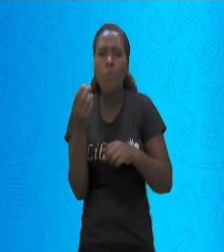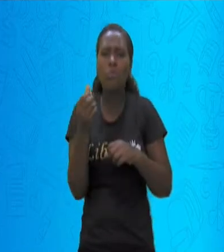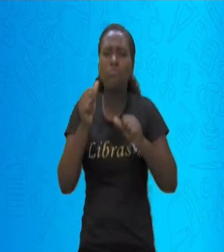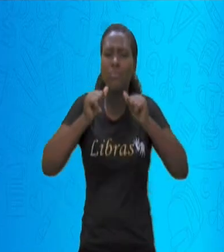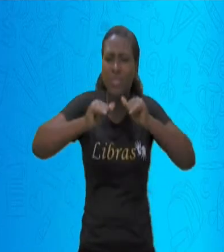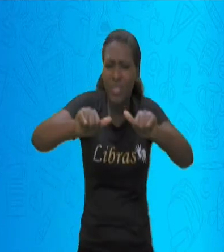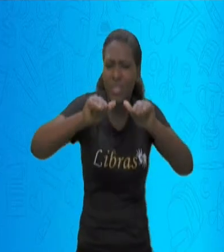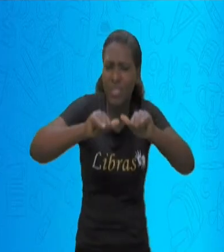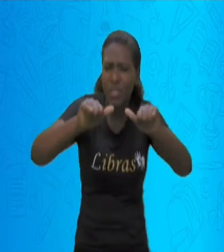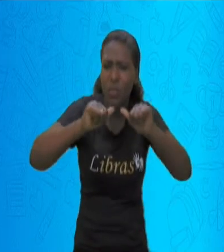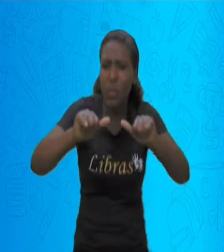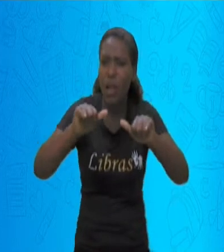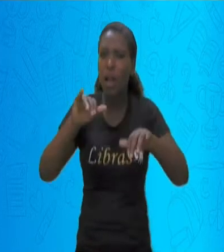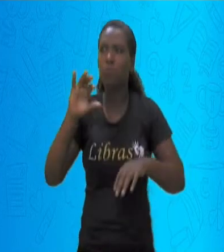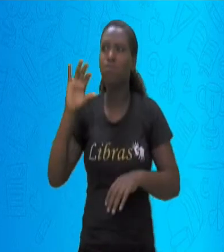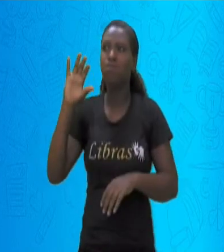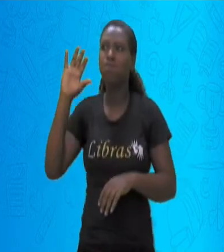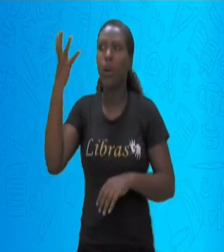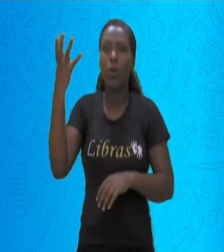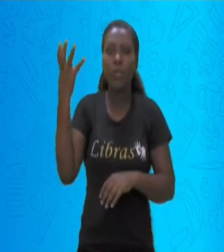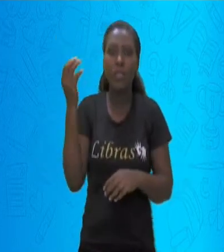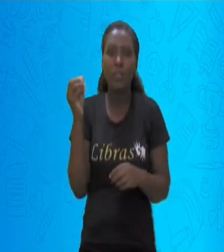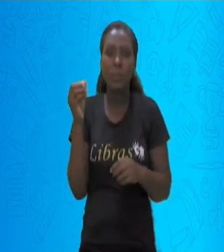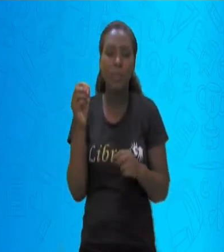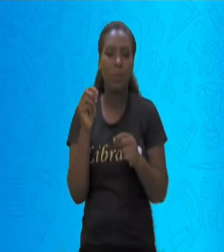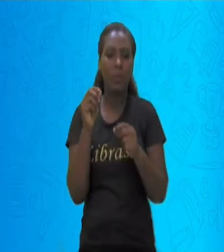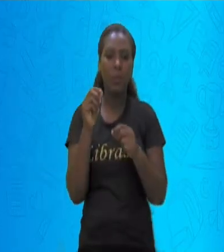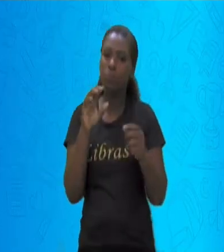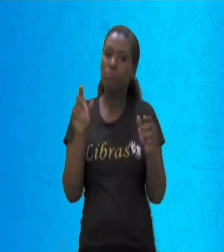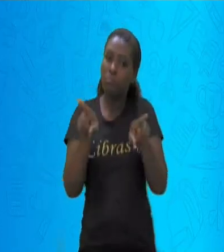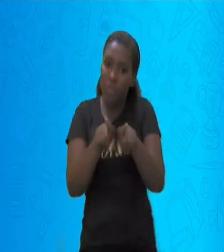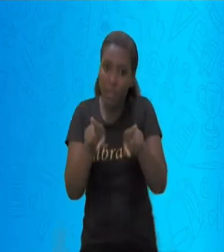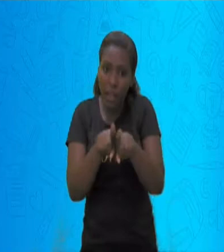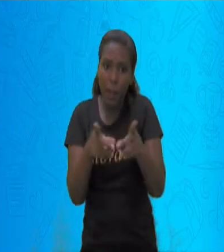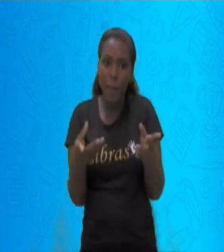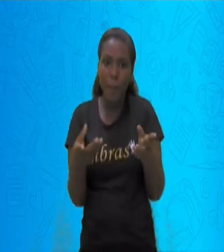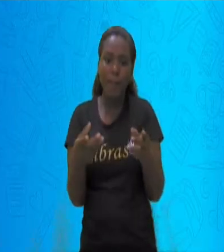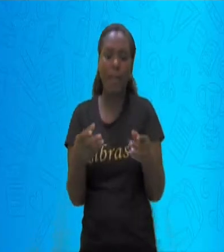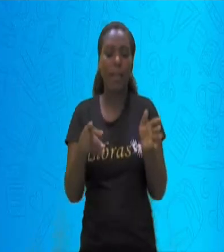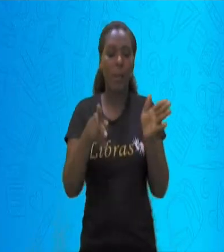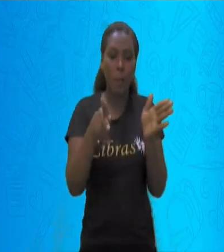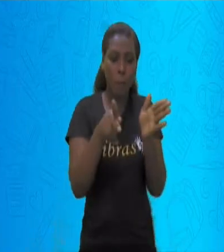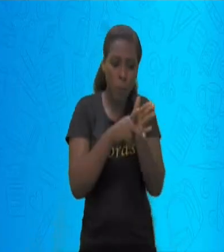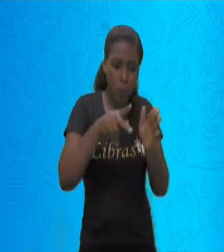algumas expressões, né? Cada um tem a sua bandeira, a gente levanta a nossa bandeira.